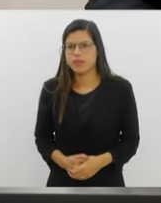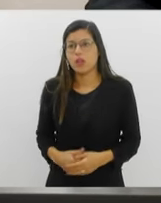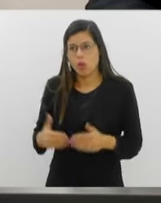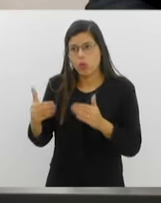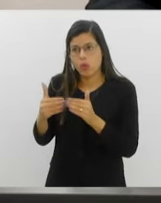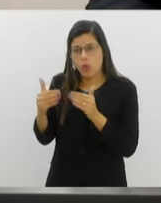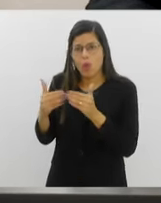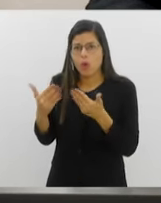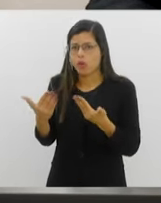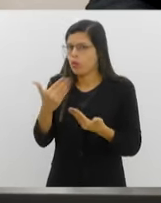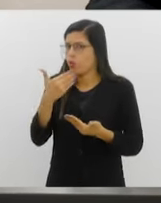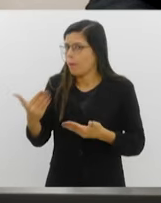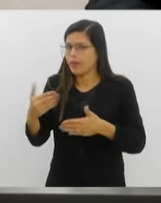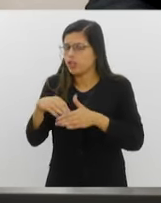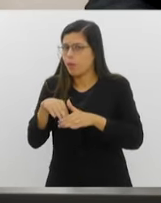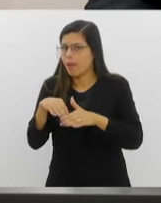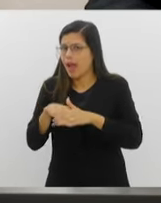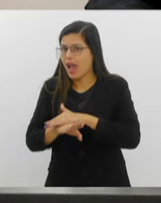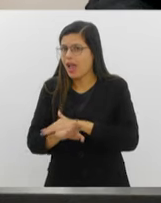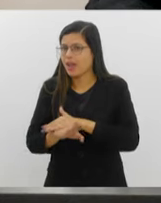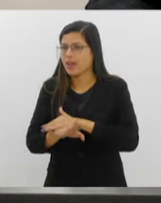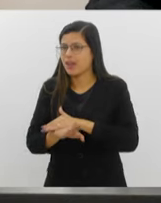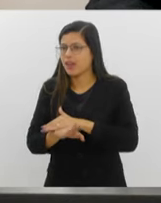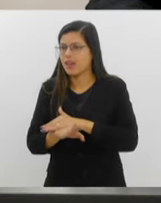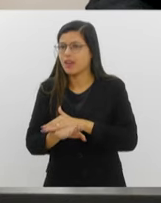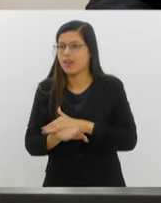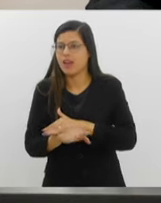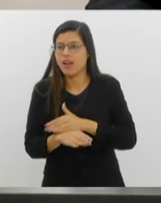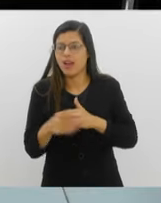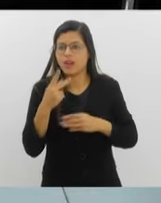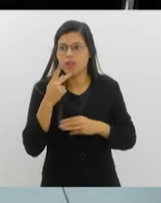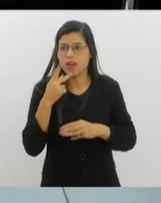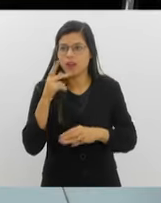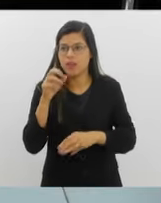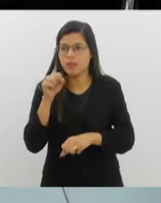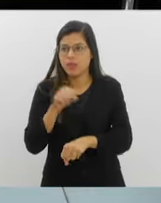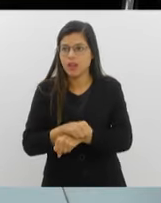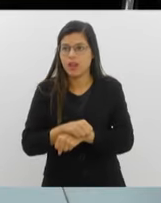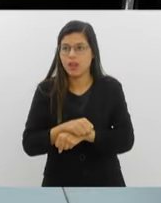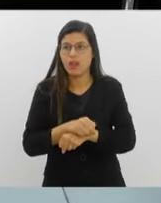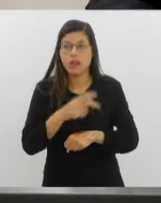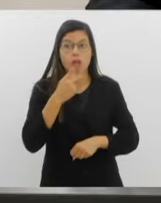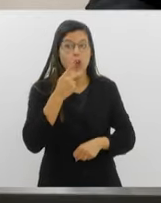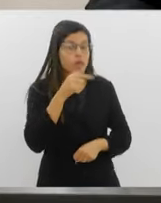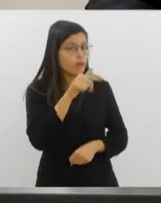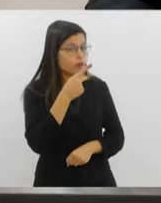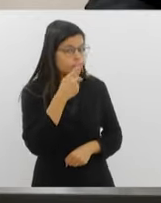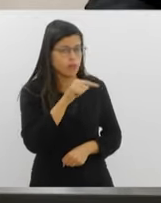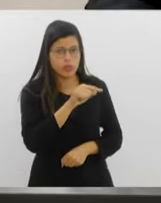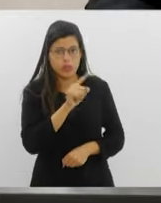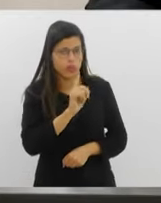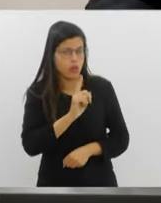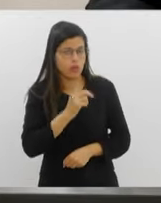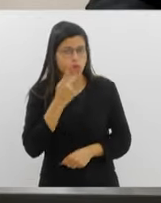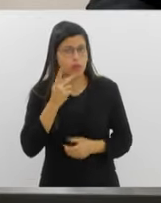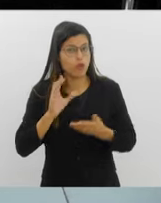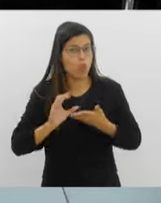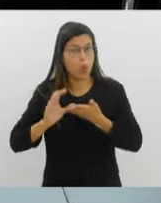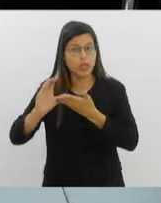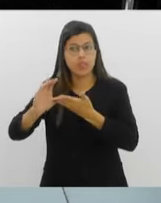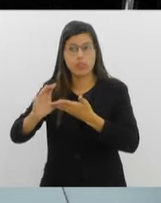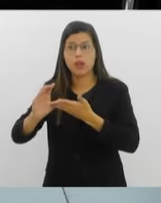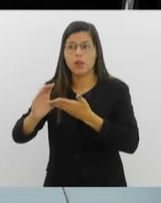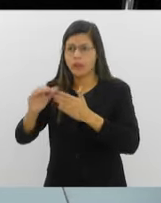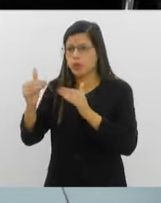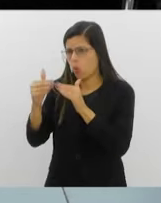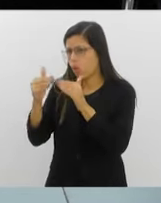pedi para arquivar. Eu falei em sustar até não, que. Não, não digo com Excelência, não. Estou falando no Conselho. Eu li a manifestação do Conselho. Ele não tem que dizer o